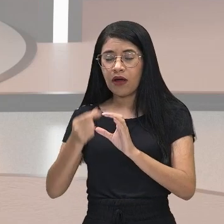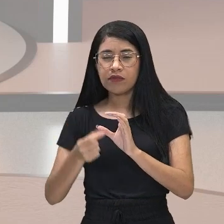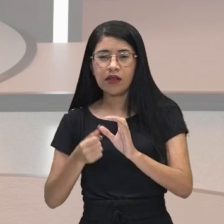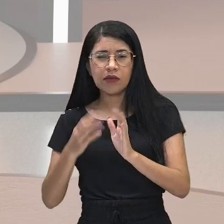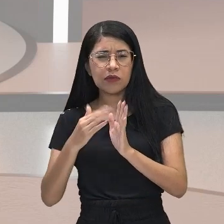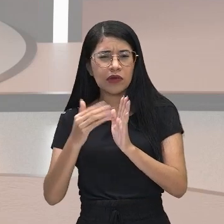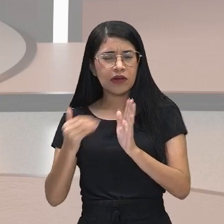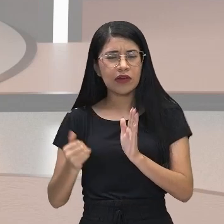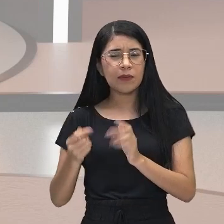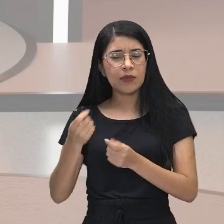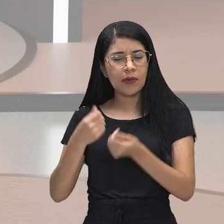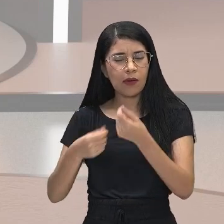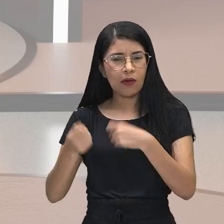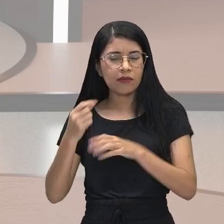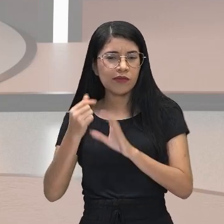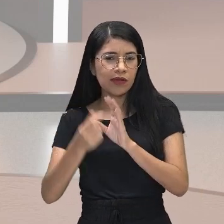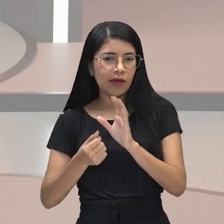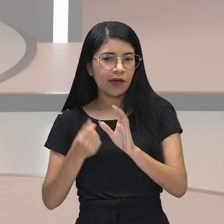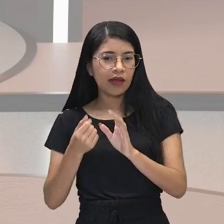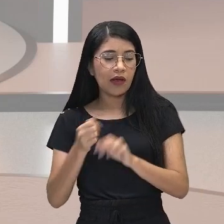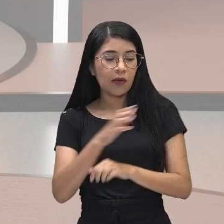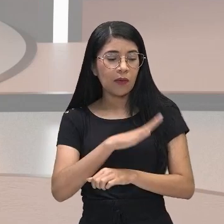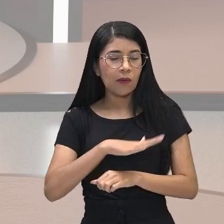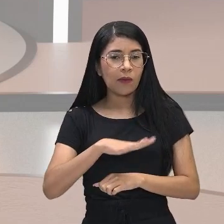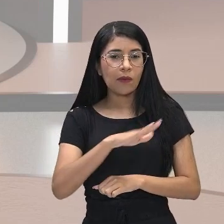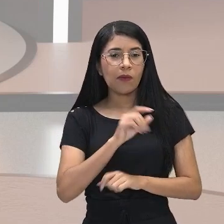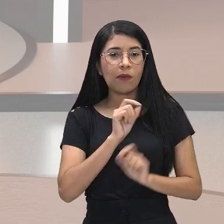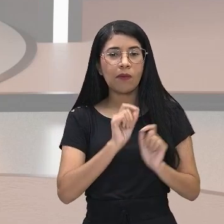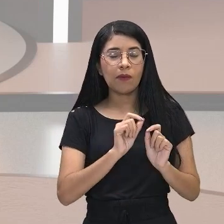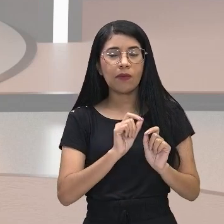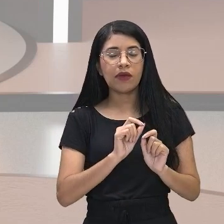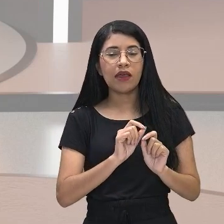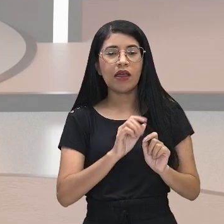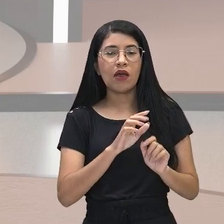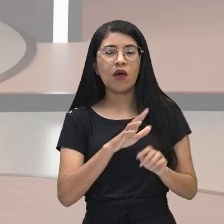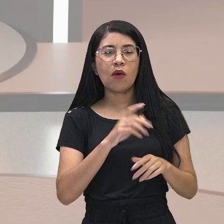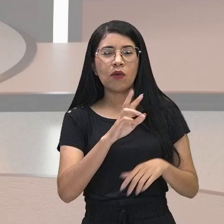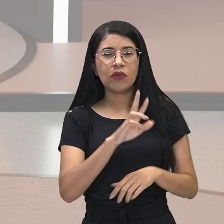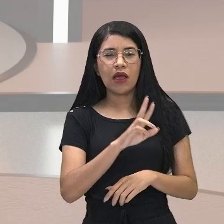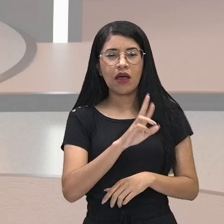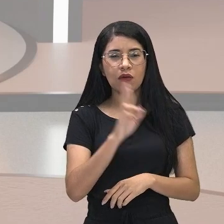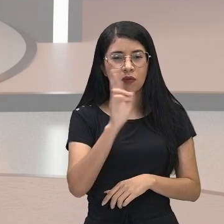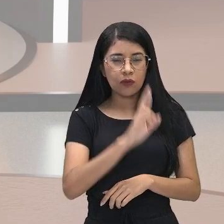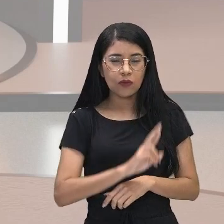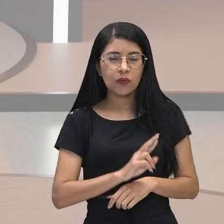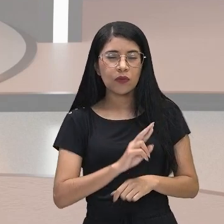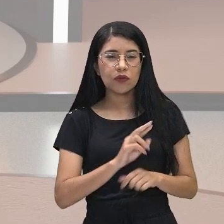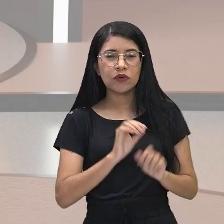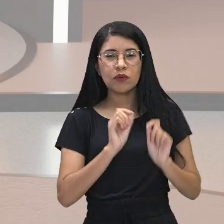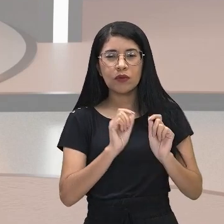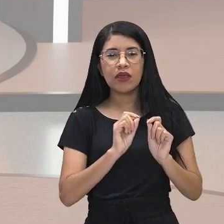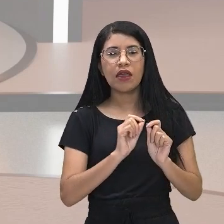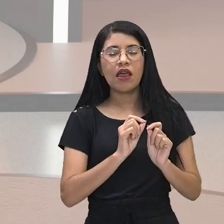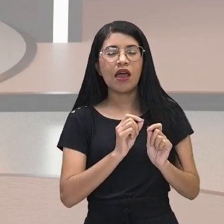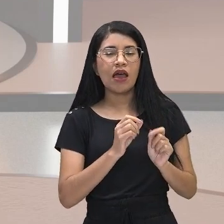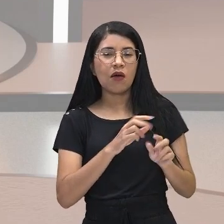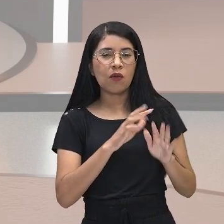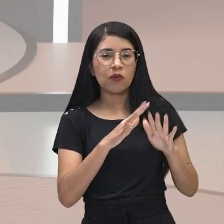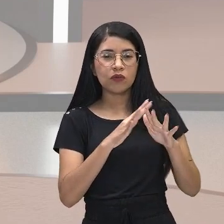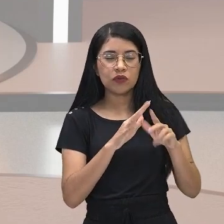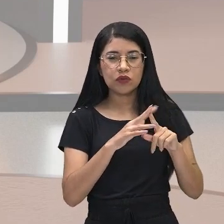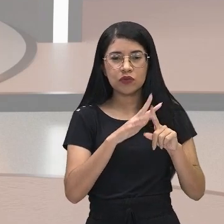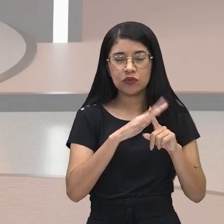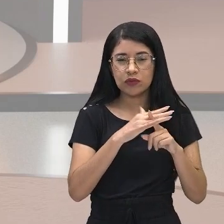modelo de vida e econômico capitalista, os soviéticos defendiam ali o socialismo, as